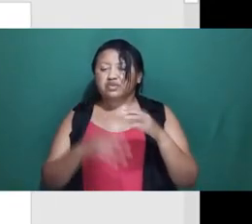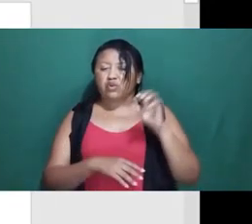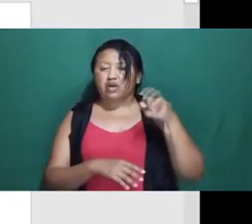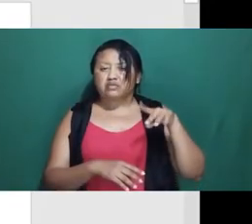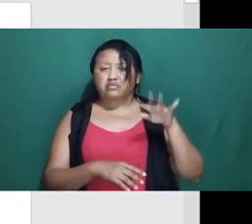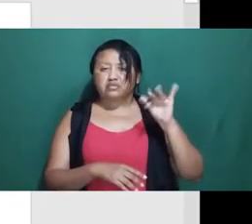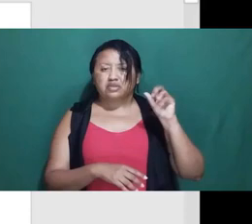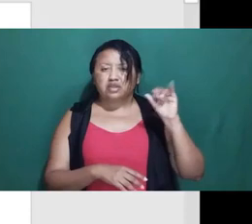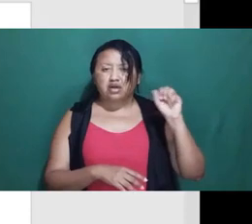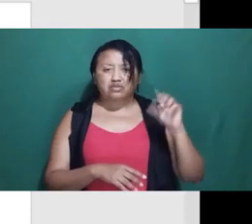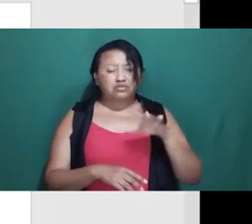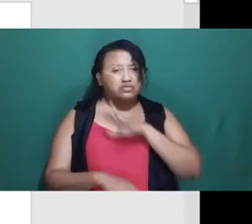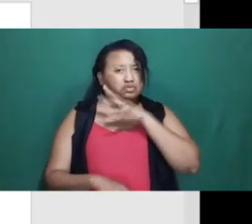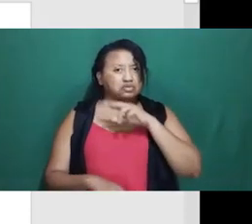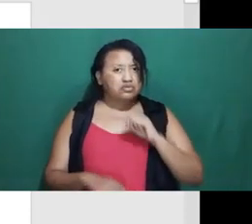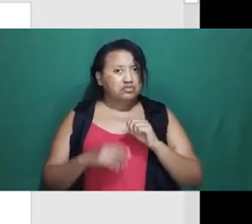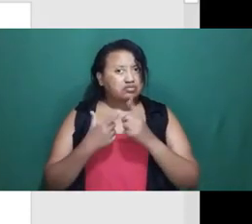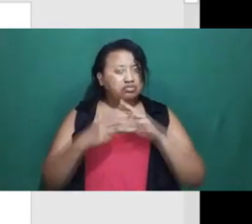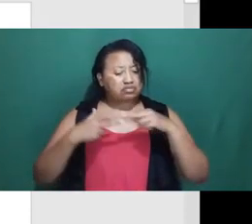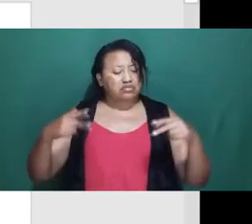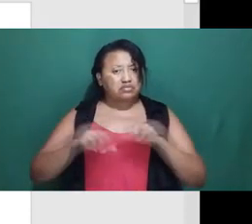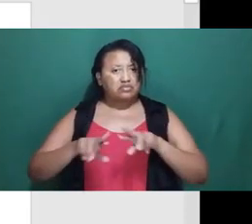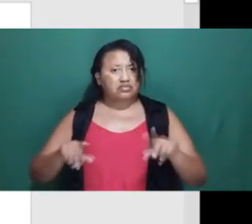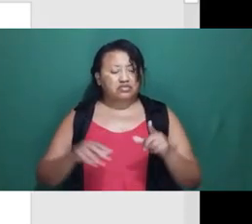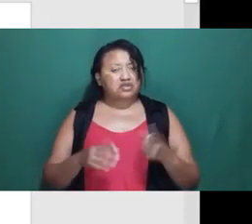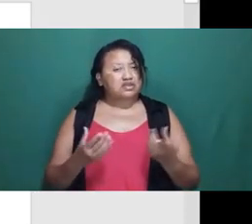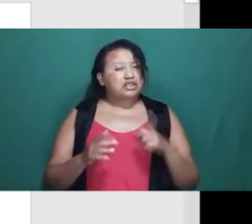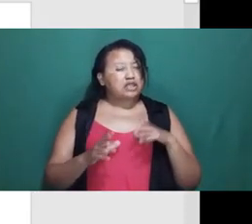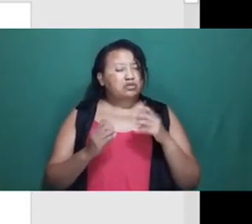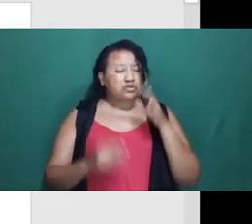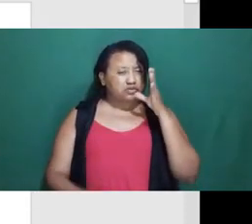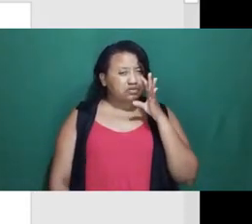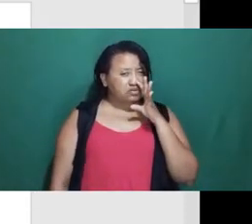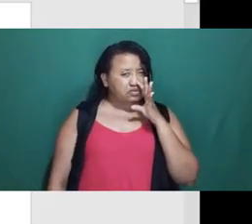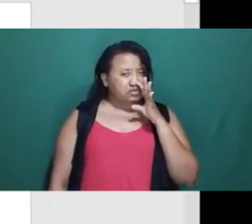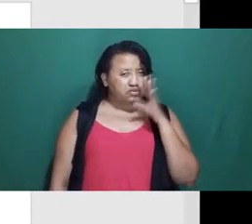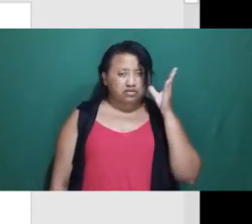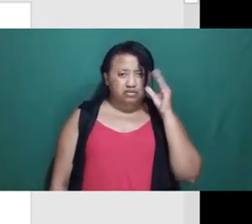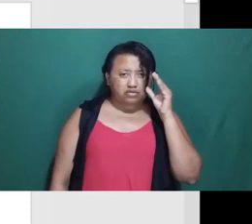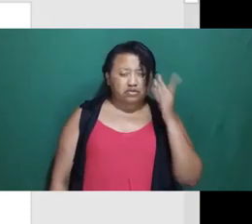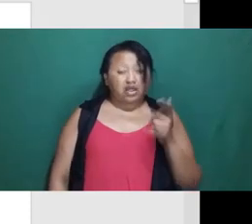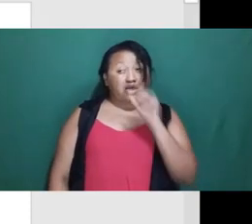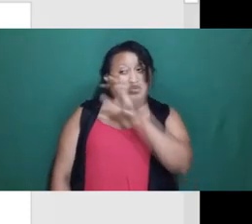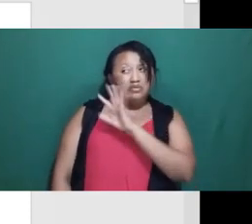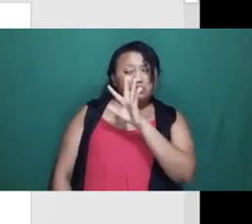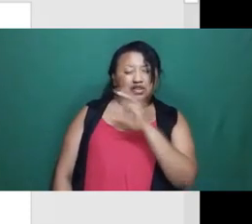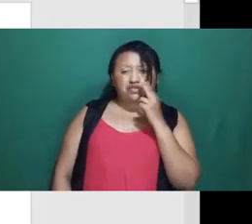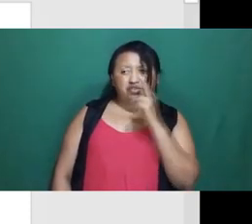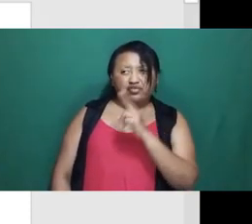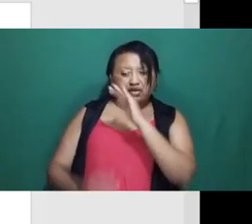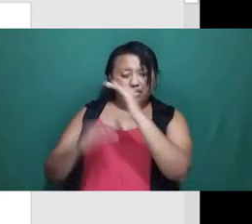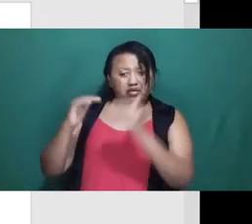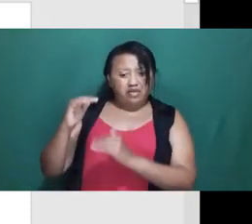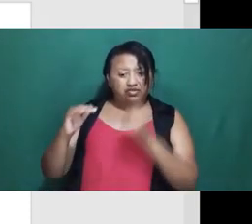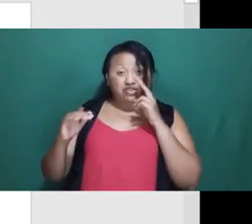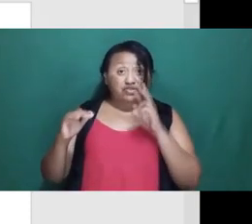nos animais é carregado de diversos curiosidades um questionamento famoso é ilustrado na figura abaixo onde